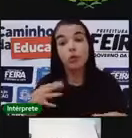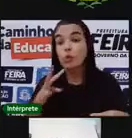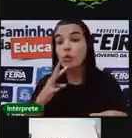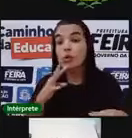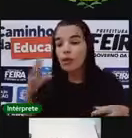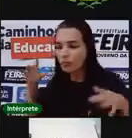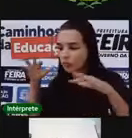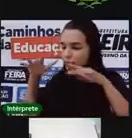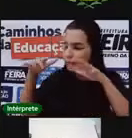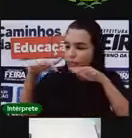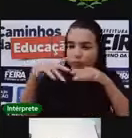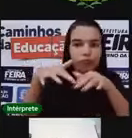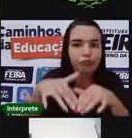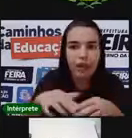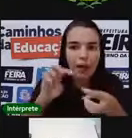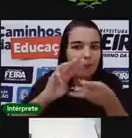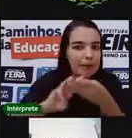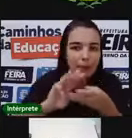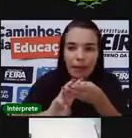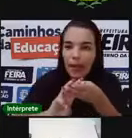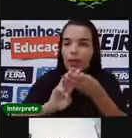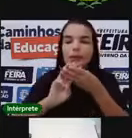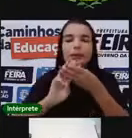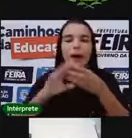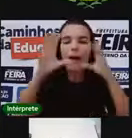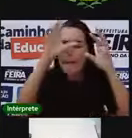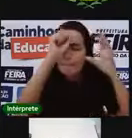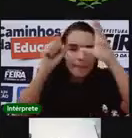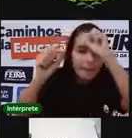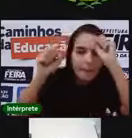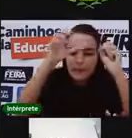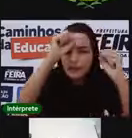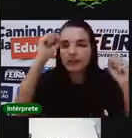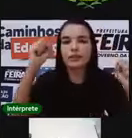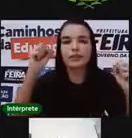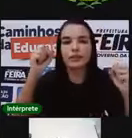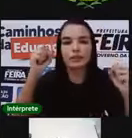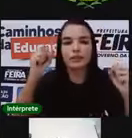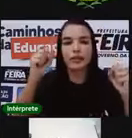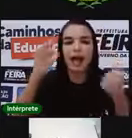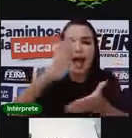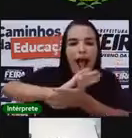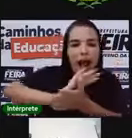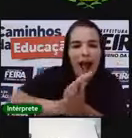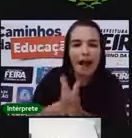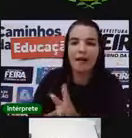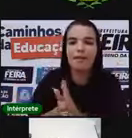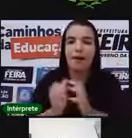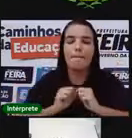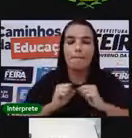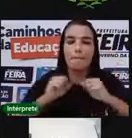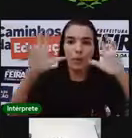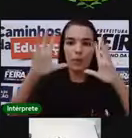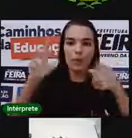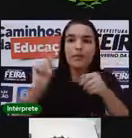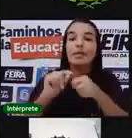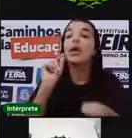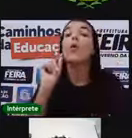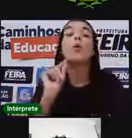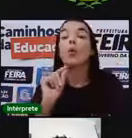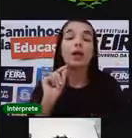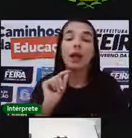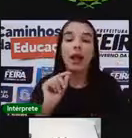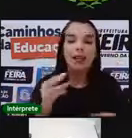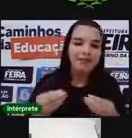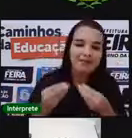conhecimento matemático para diminuir a fome, construindo mais pães. Tá? É a metáfora do diminuir a fome,